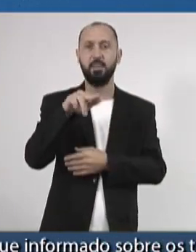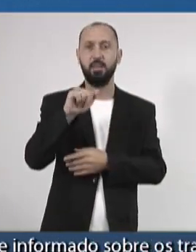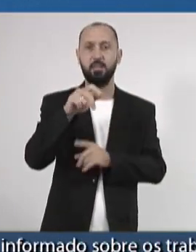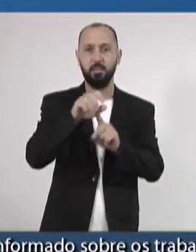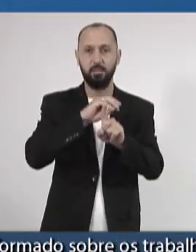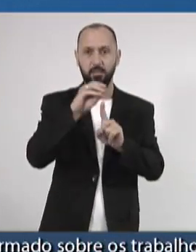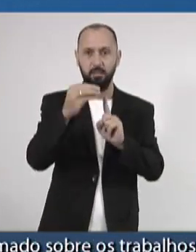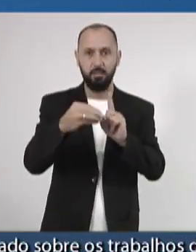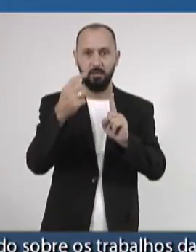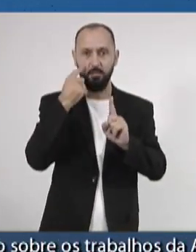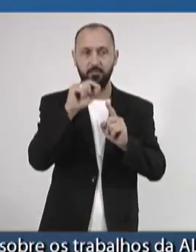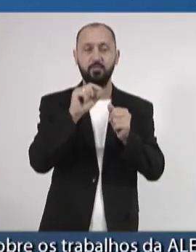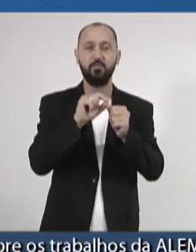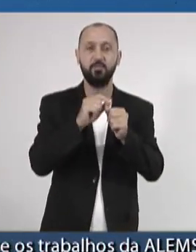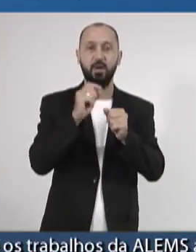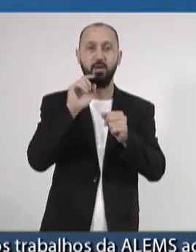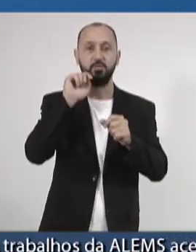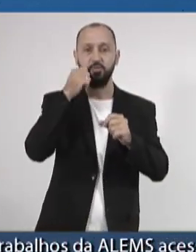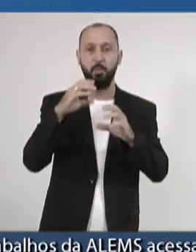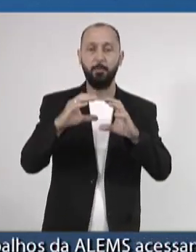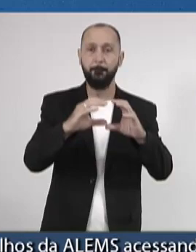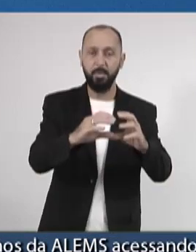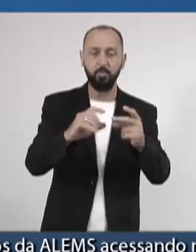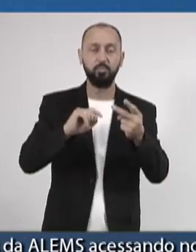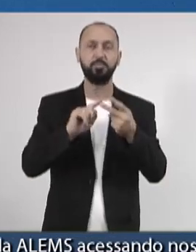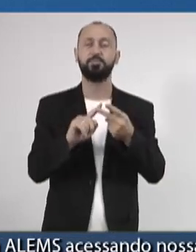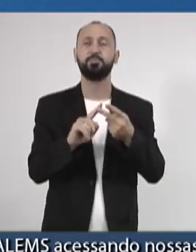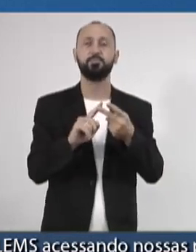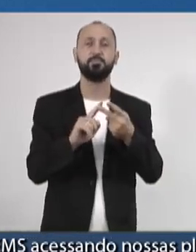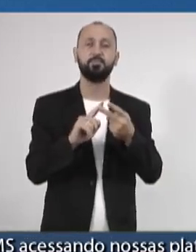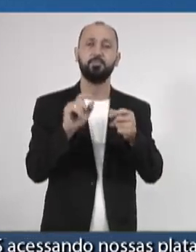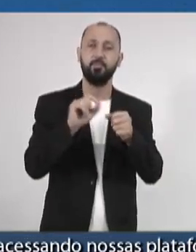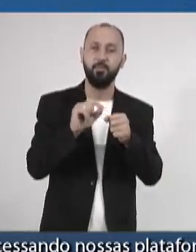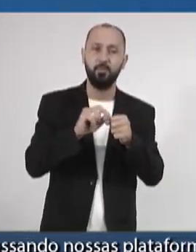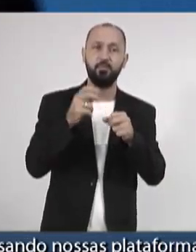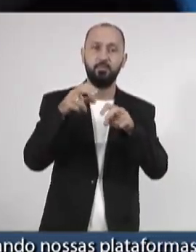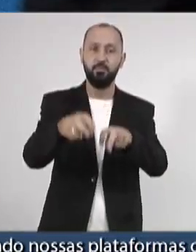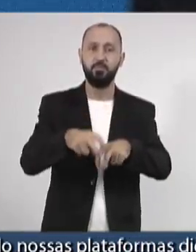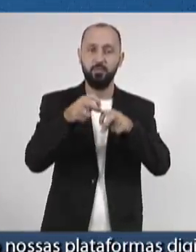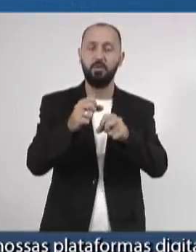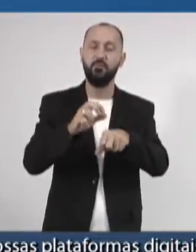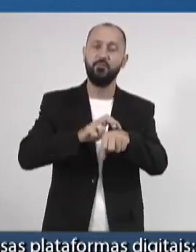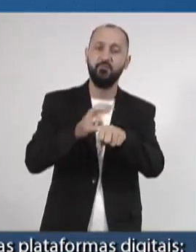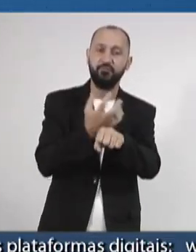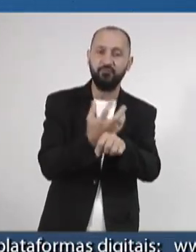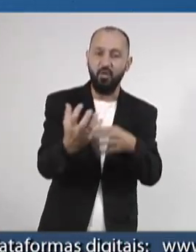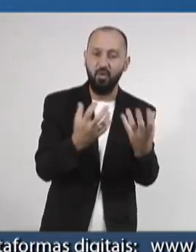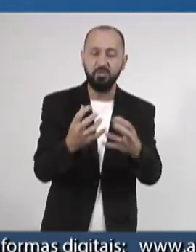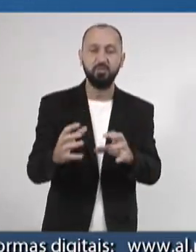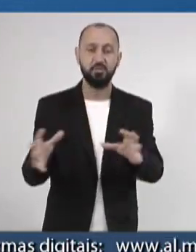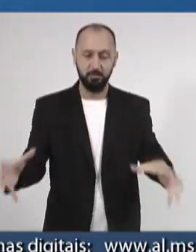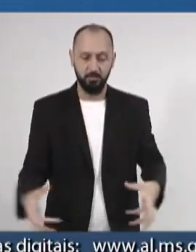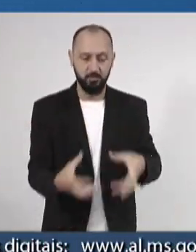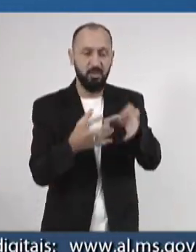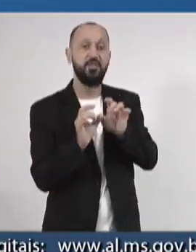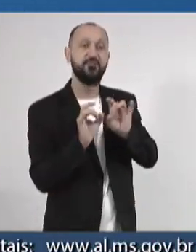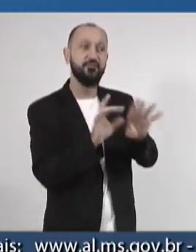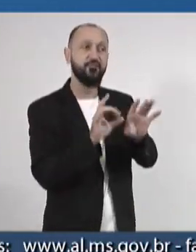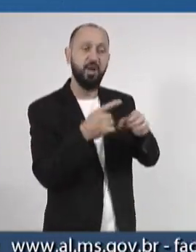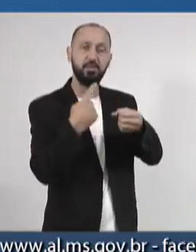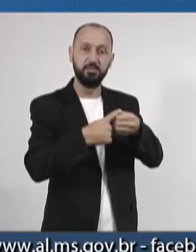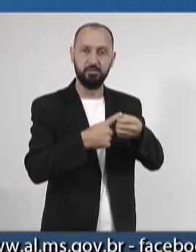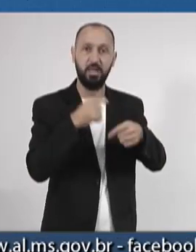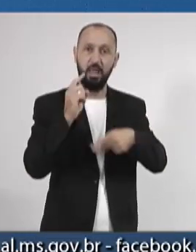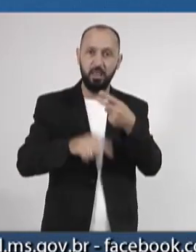Miranda fazem na produção de pães, na produção de hortifruticultura e vende na cidade. E depois